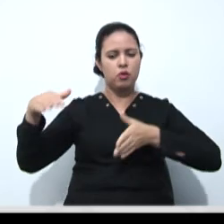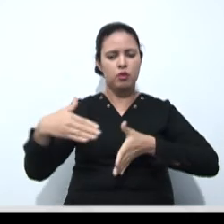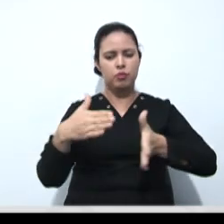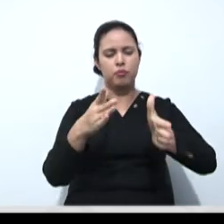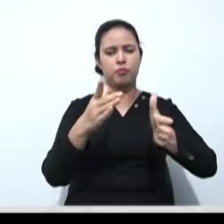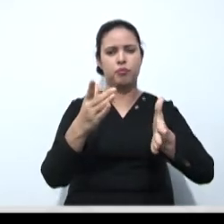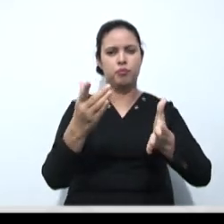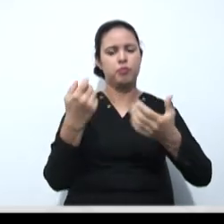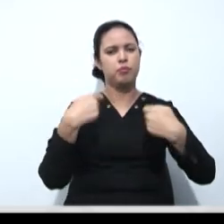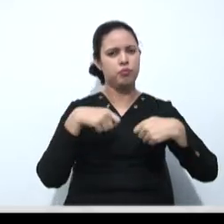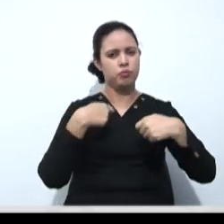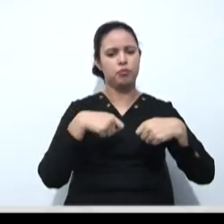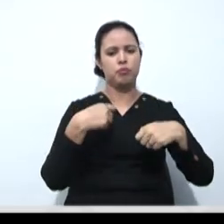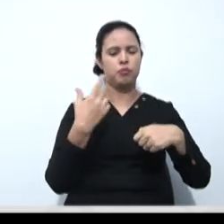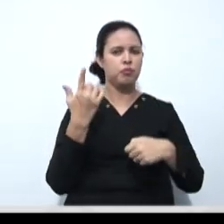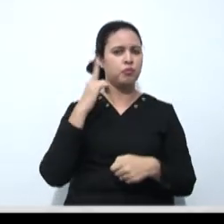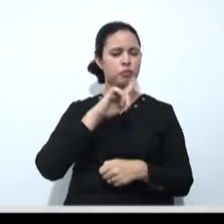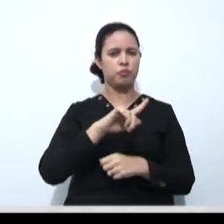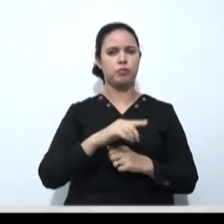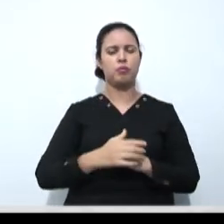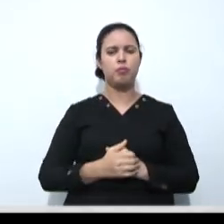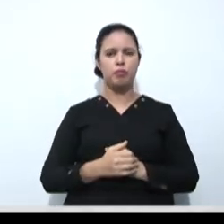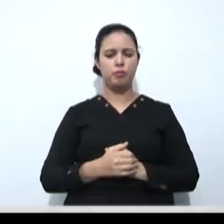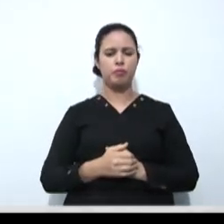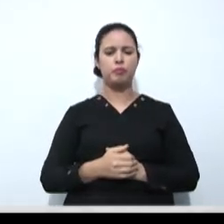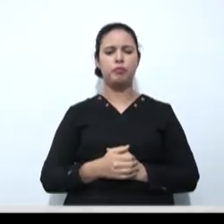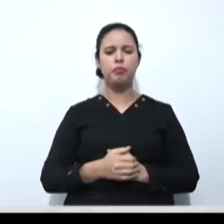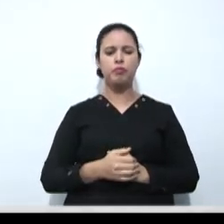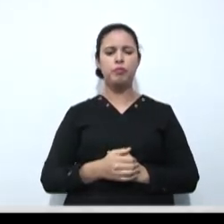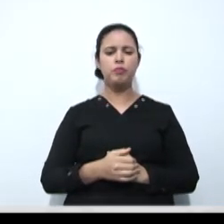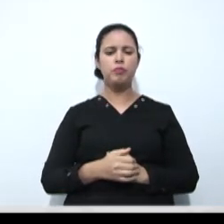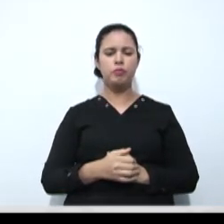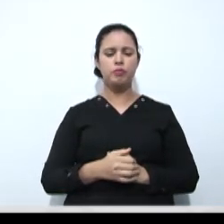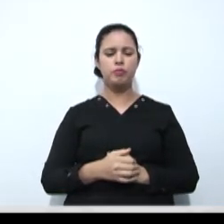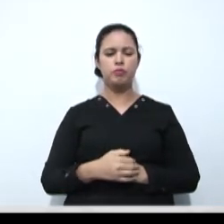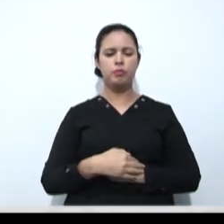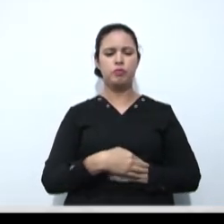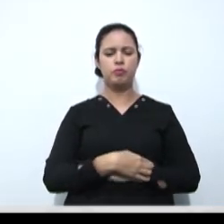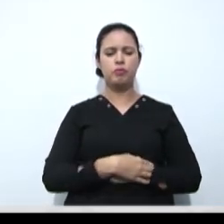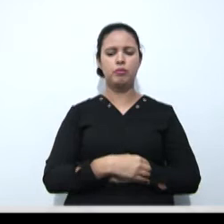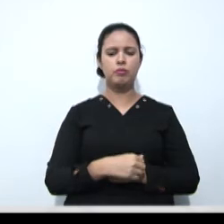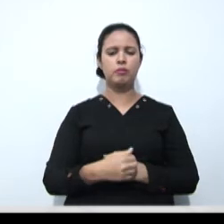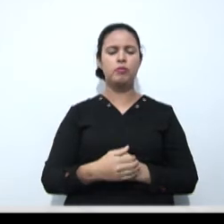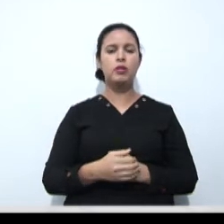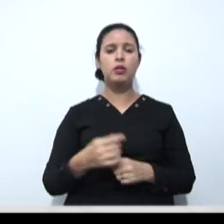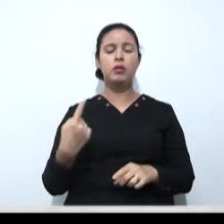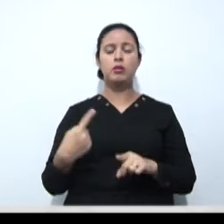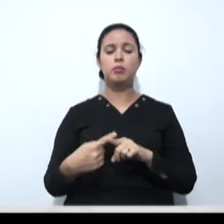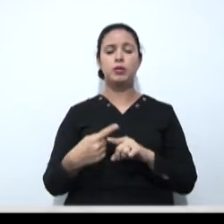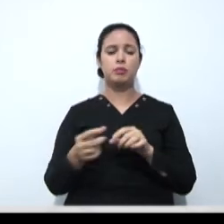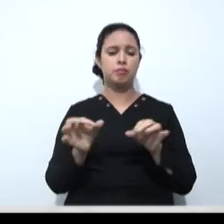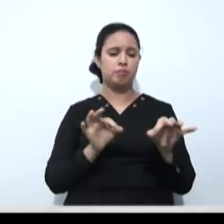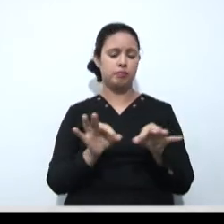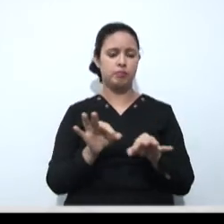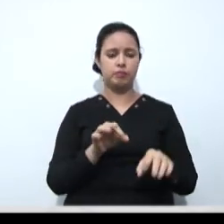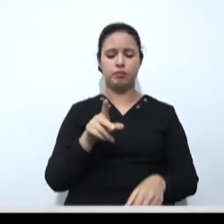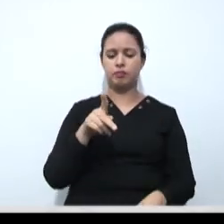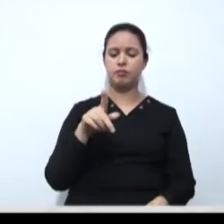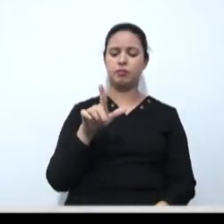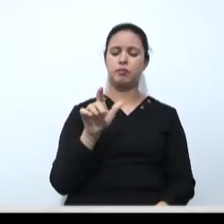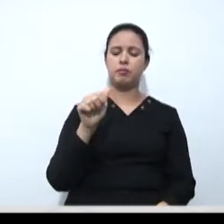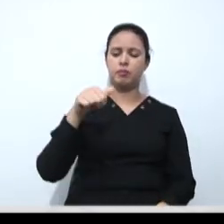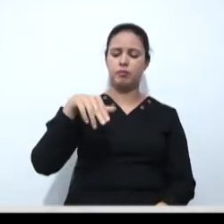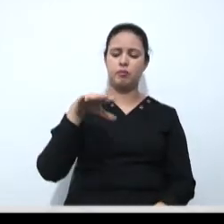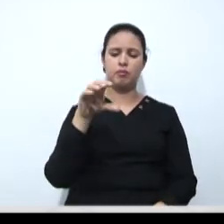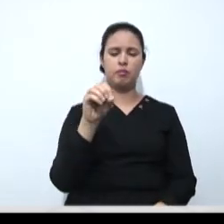esse tesouro. Então, por que a gente precisa elaborar o plano de negócio? O plano de negócio,